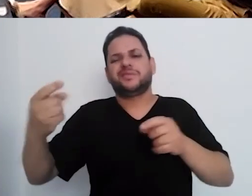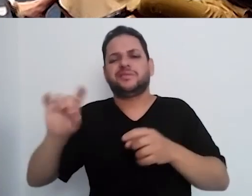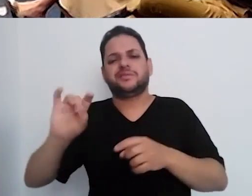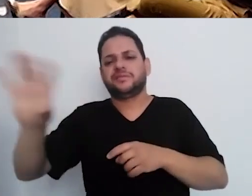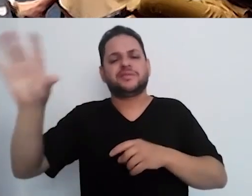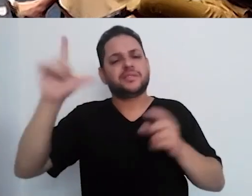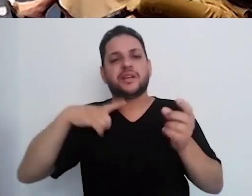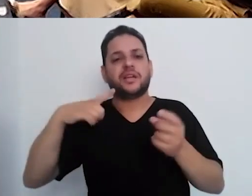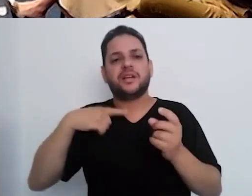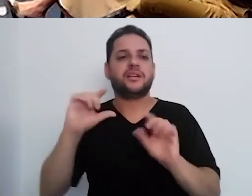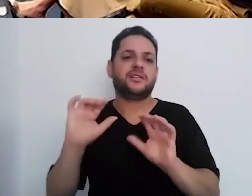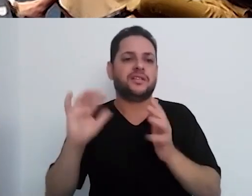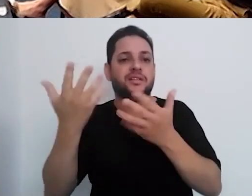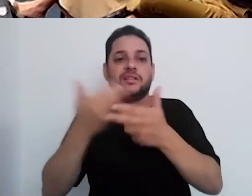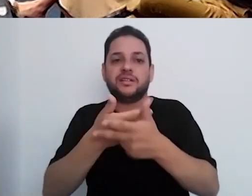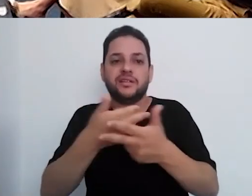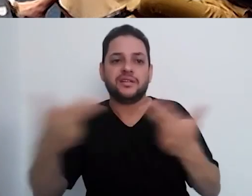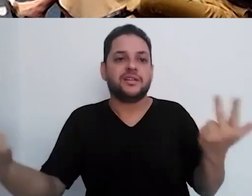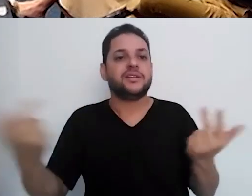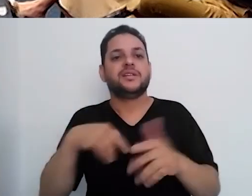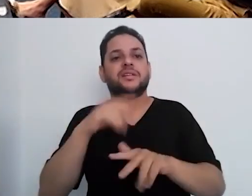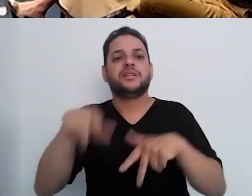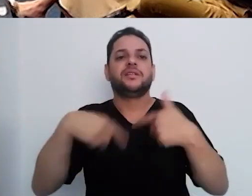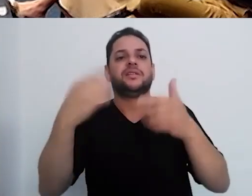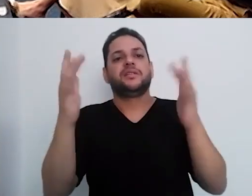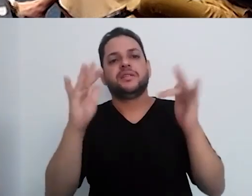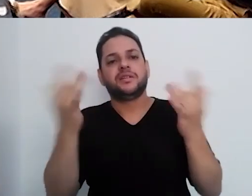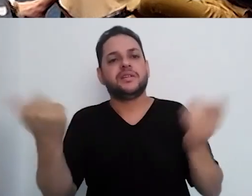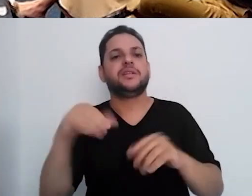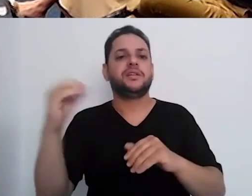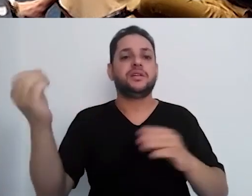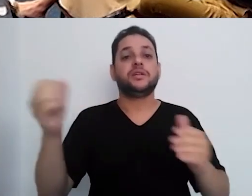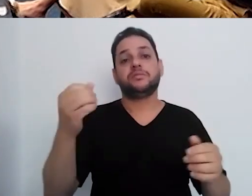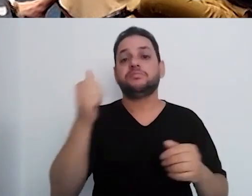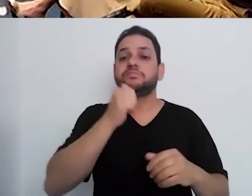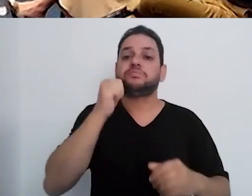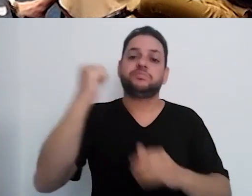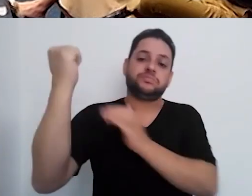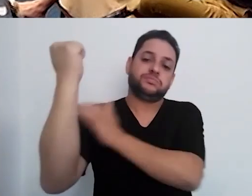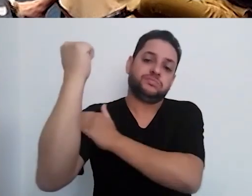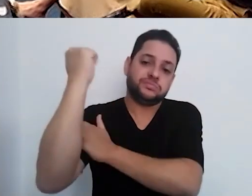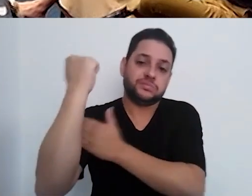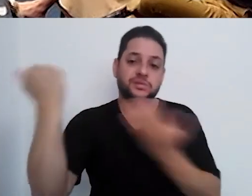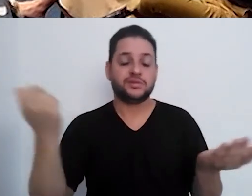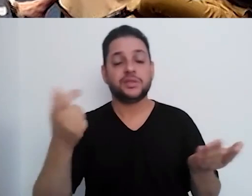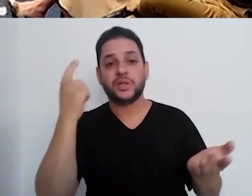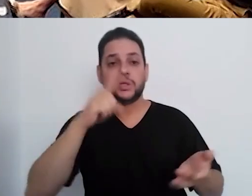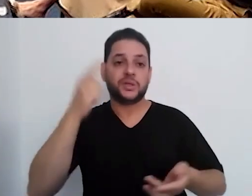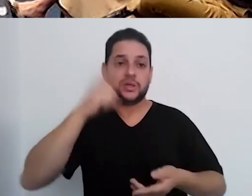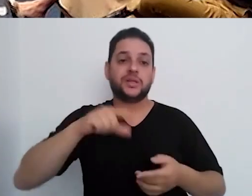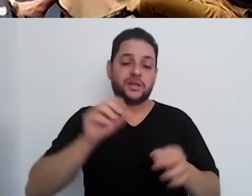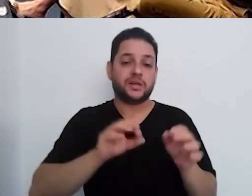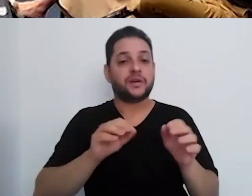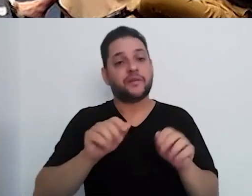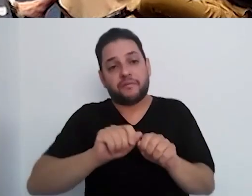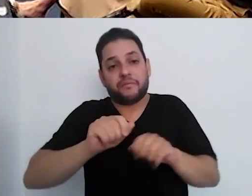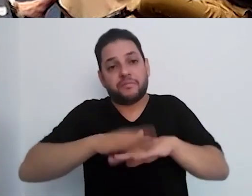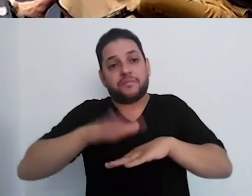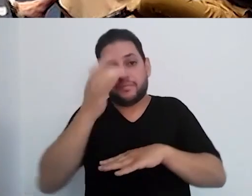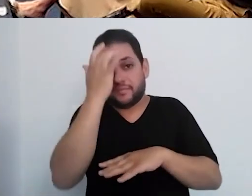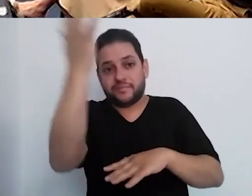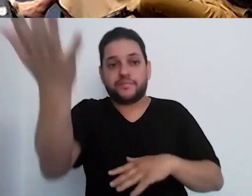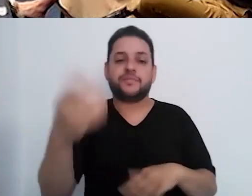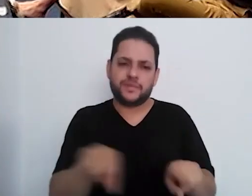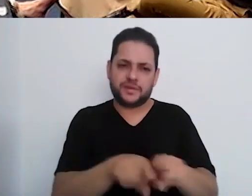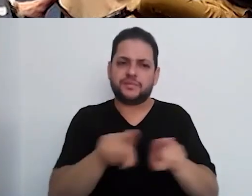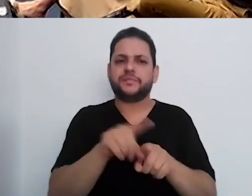os namorados, aí depois aparece o Doca, as feministas e tal. Então, é mais fácil você conseguir fazer. Apesar de que também demorou para caramba. A